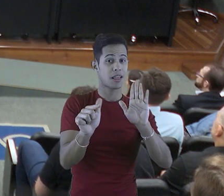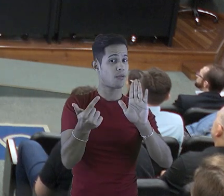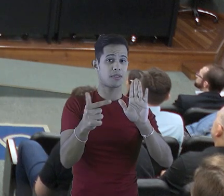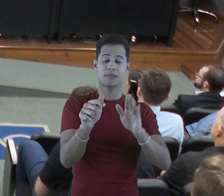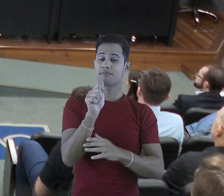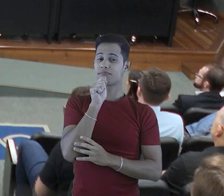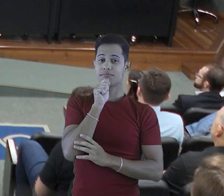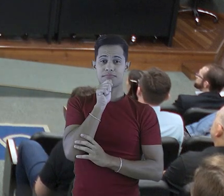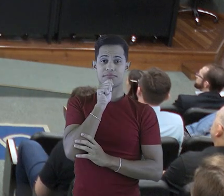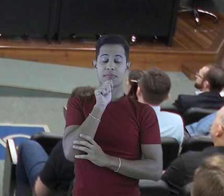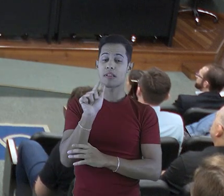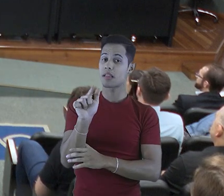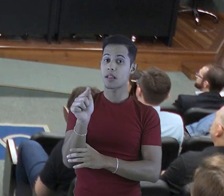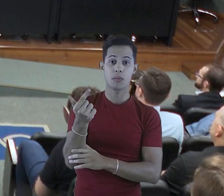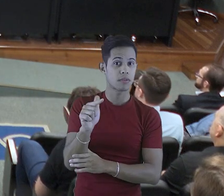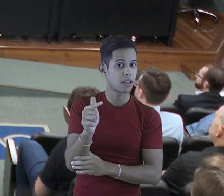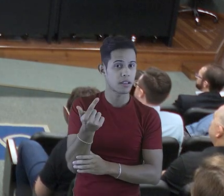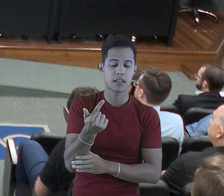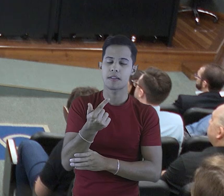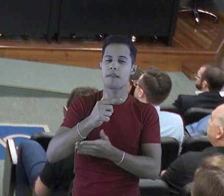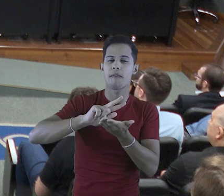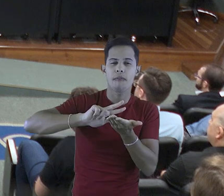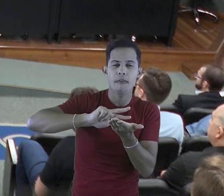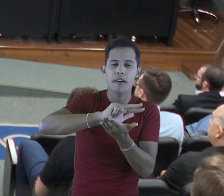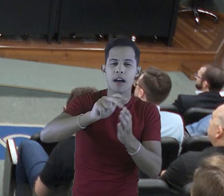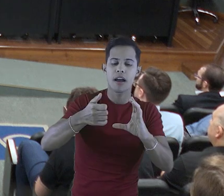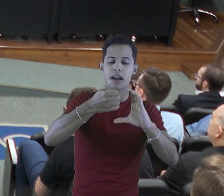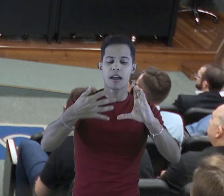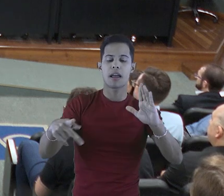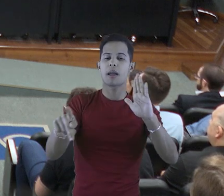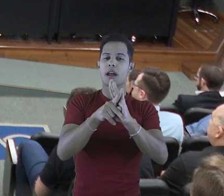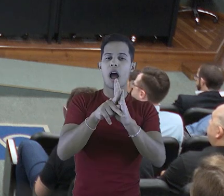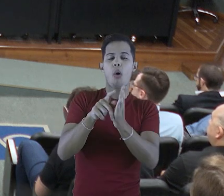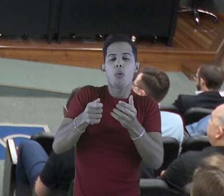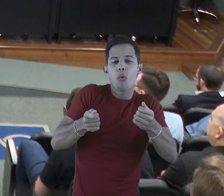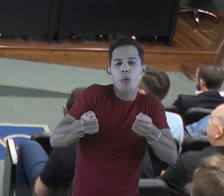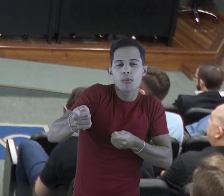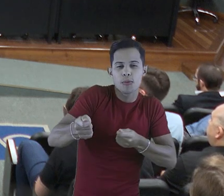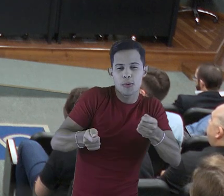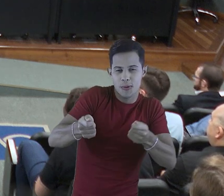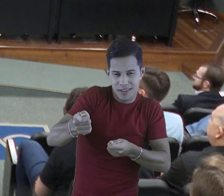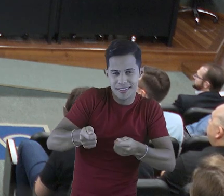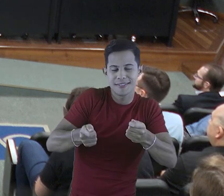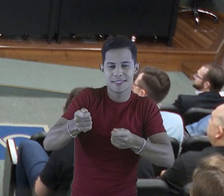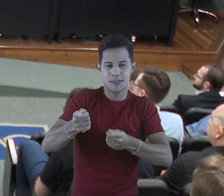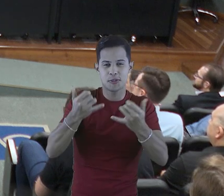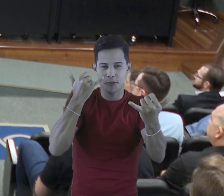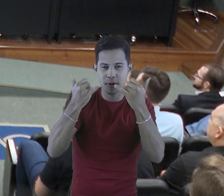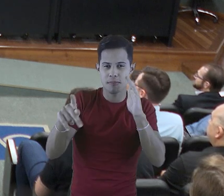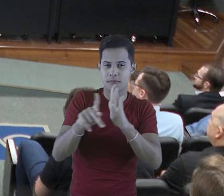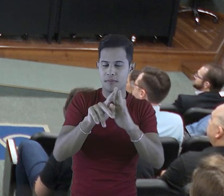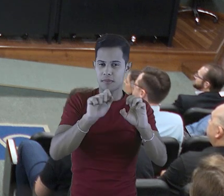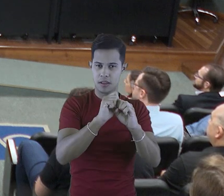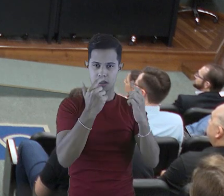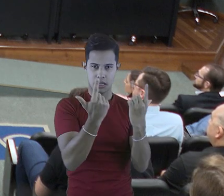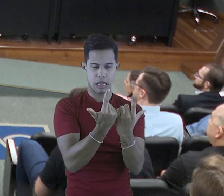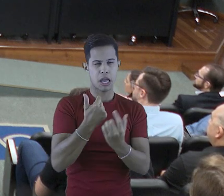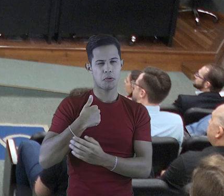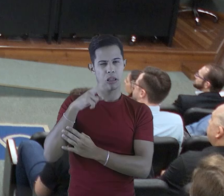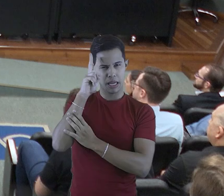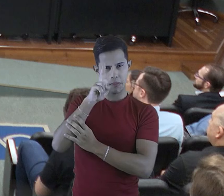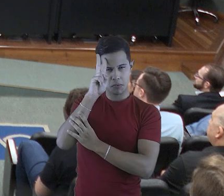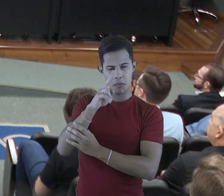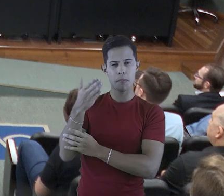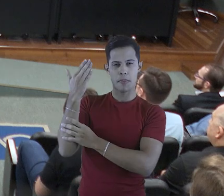sobre vários aspectos que são importantes ao controle de dados da Assembleia. Por exemplo, esses dias nós tivemos uma coleta